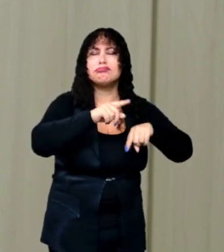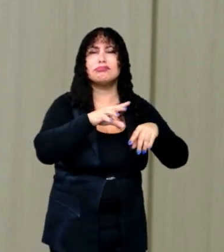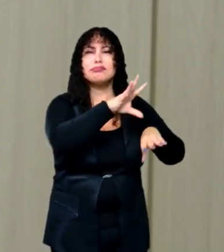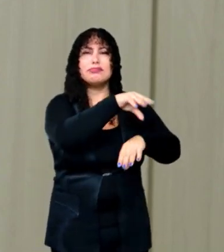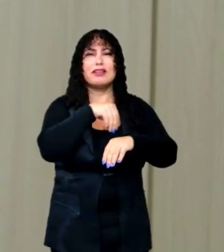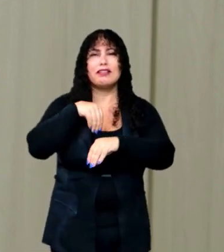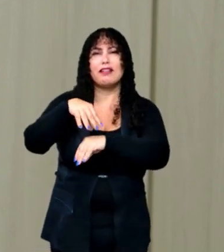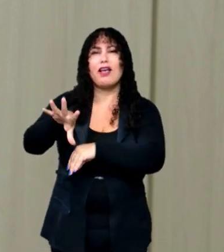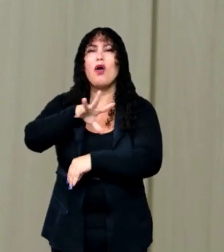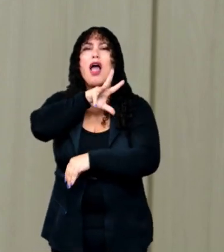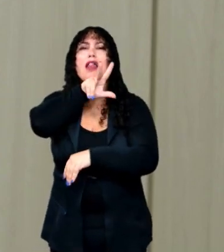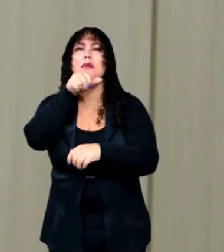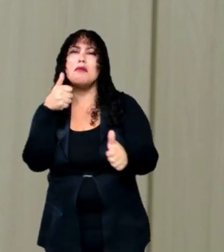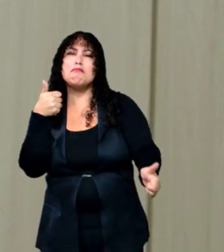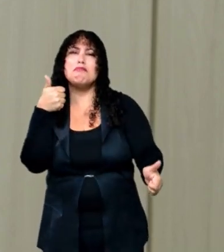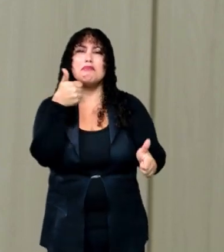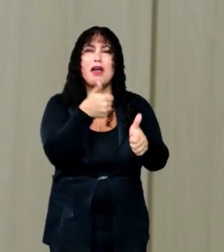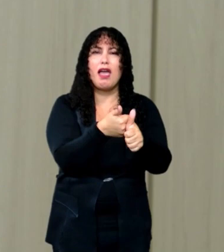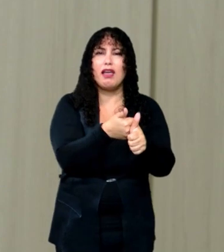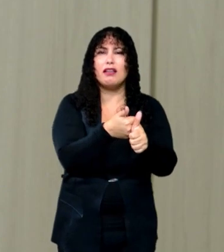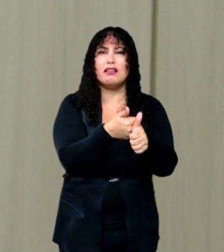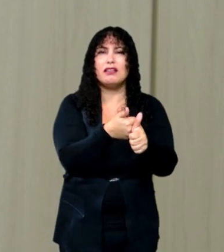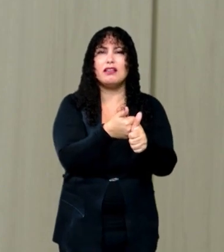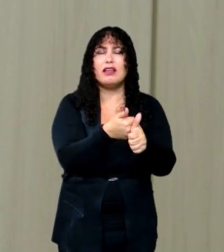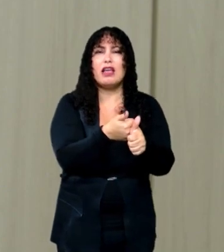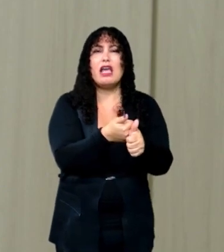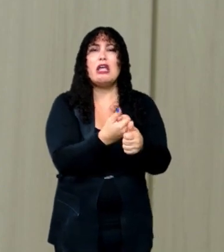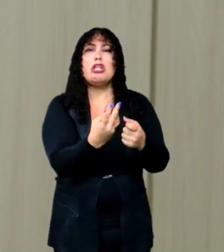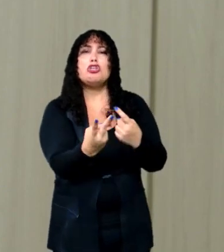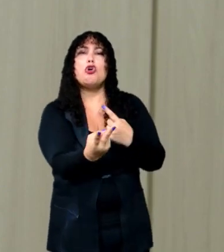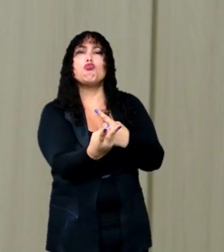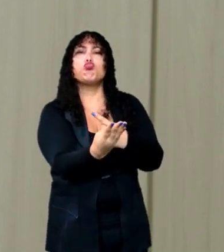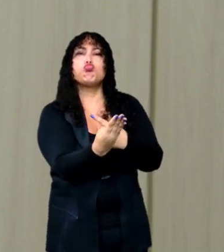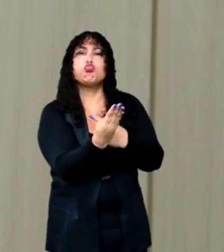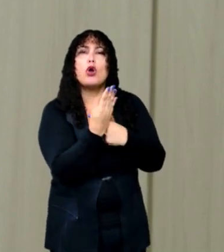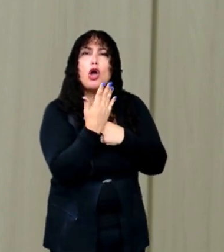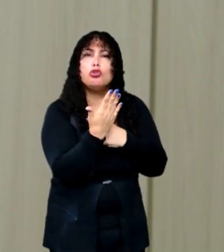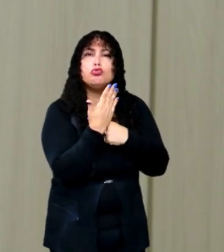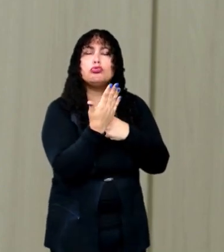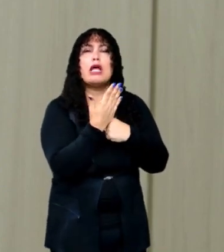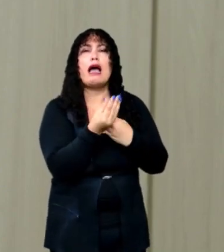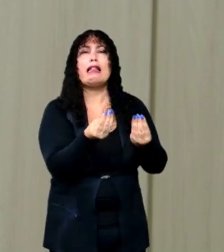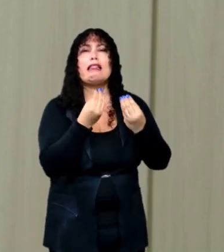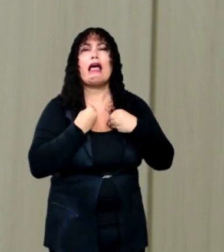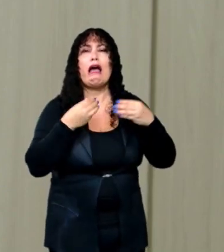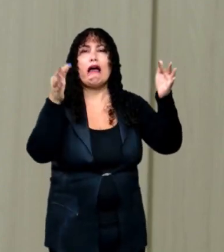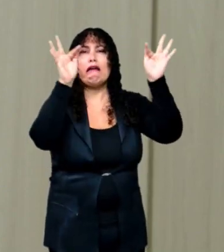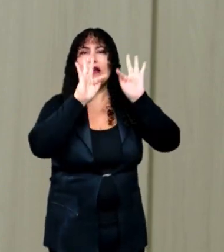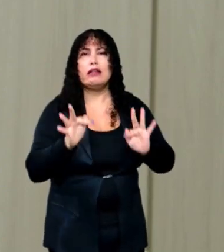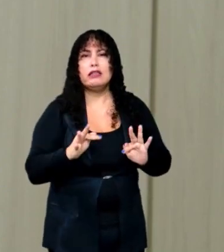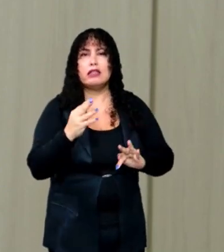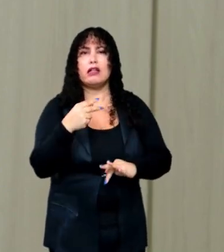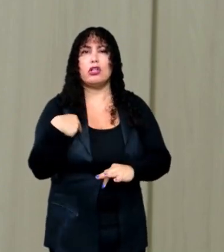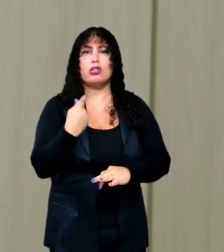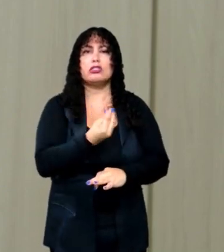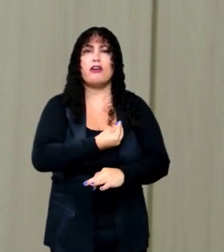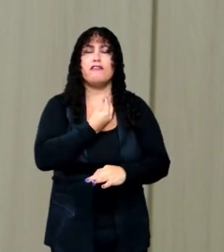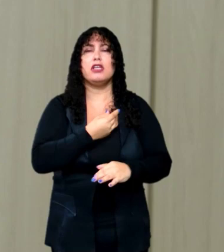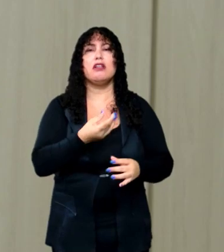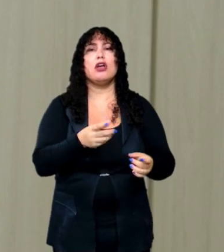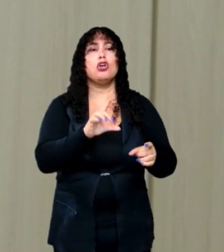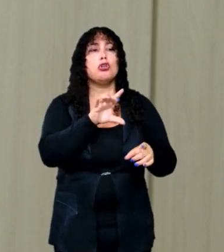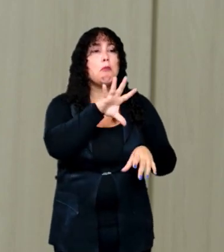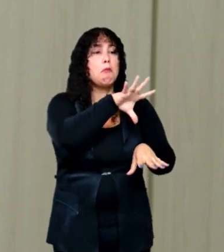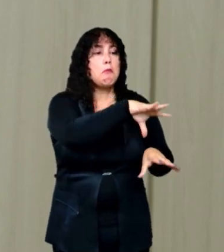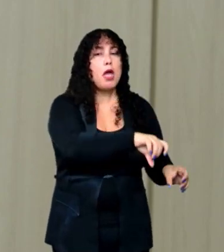traz um animal para ficar perto da gente, ele deixa de servir para a gente, ou deixa de fazer a nossa vida ficar mais fácil com ele, eu posso simplesmente jogar ele